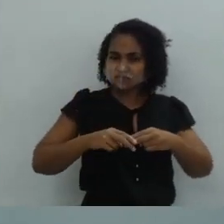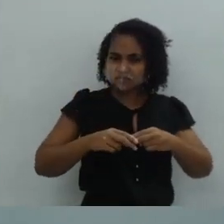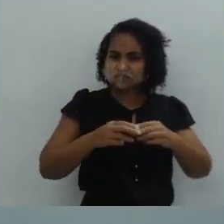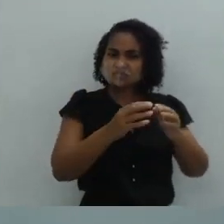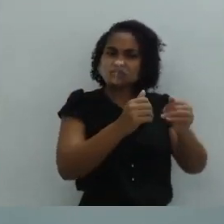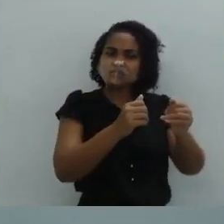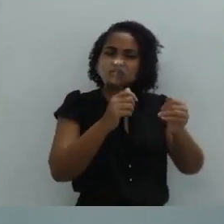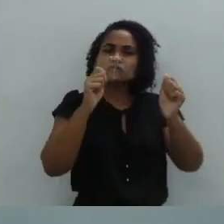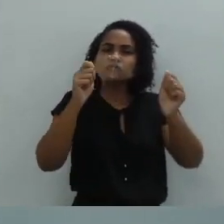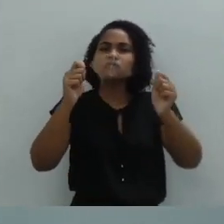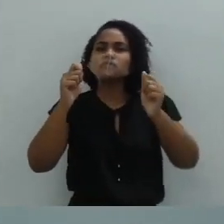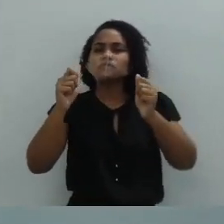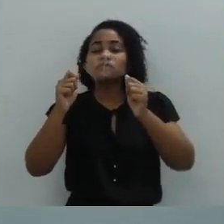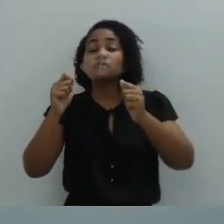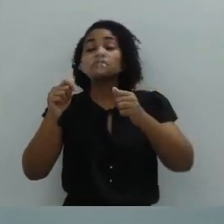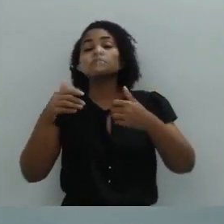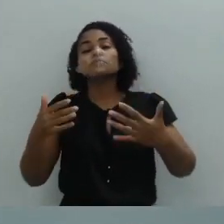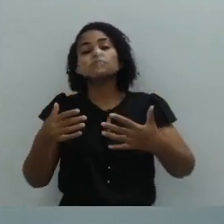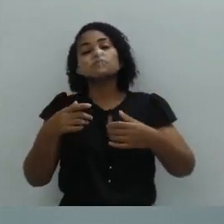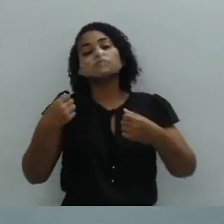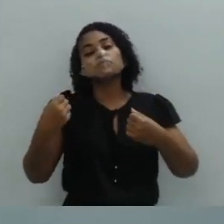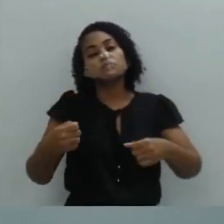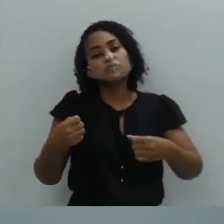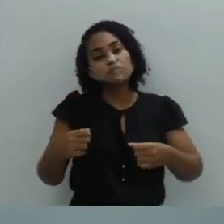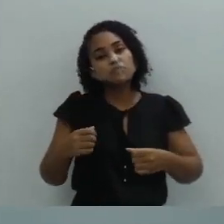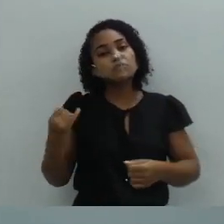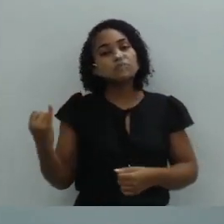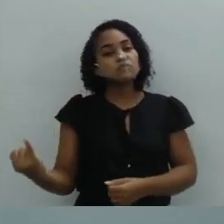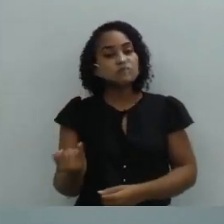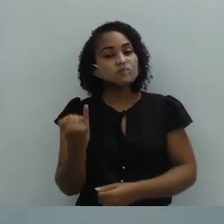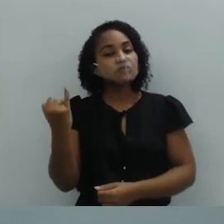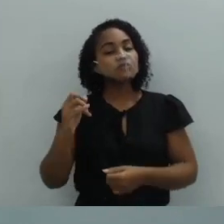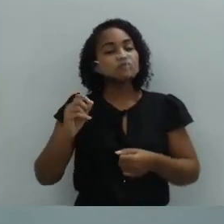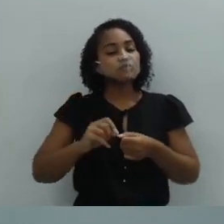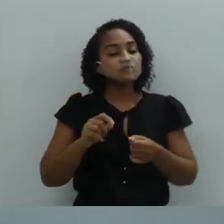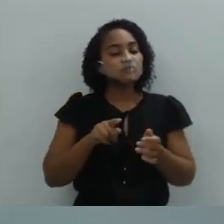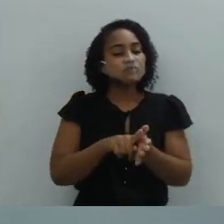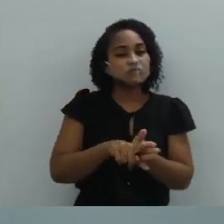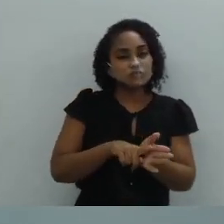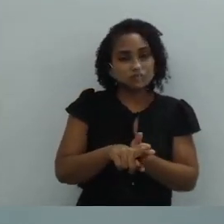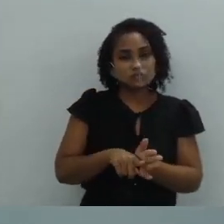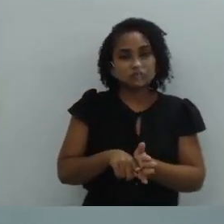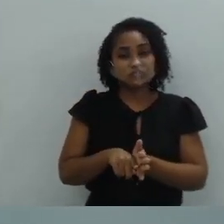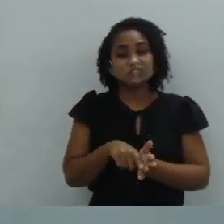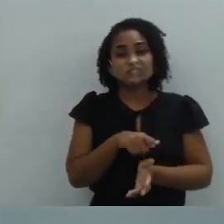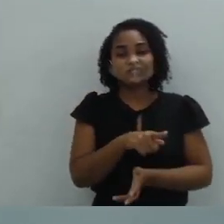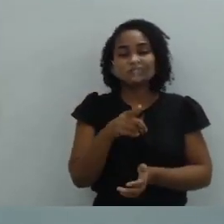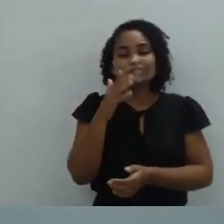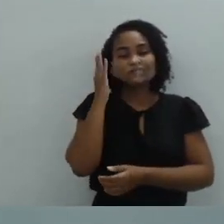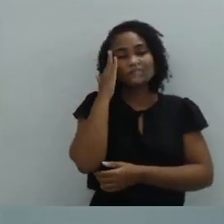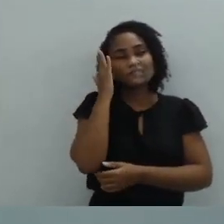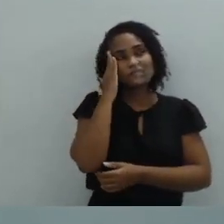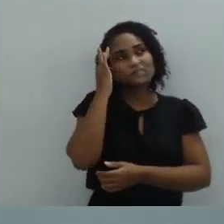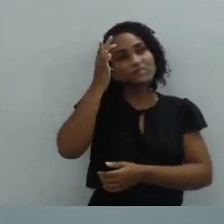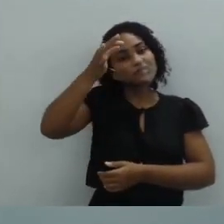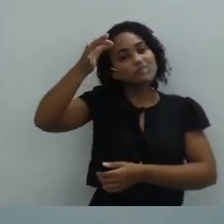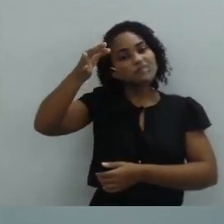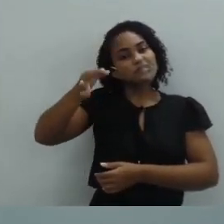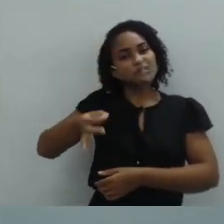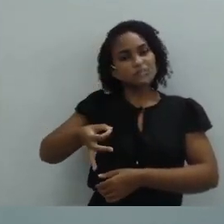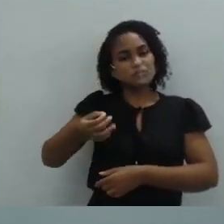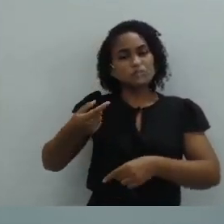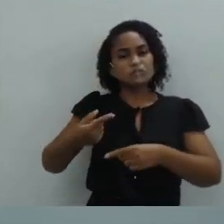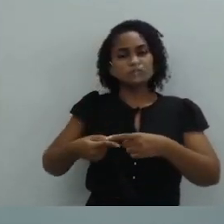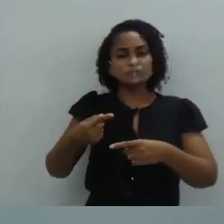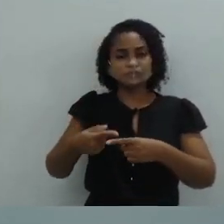está reivindicando. Por isso é necessário que você faça essa pesquisa de campo. Você entenda exatamente